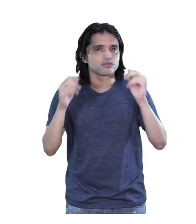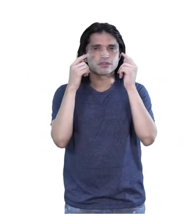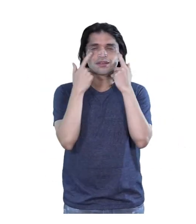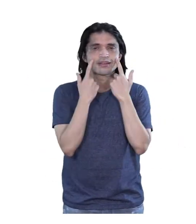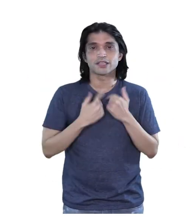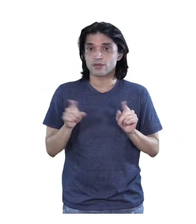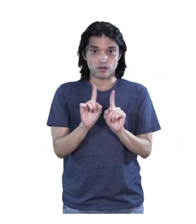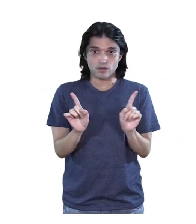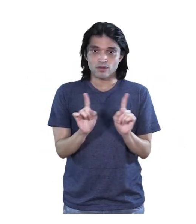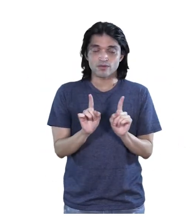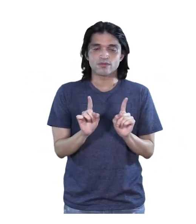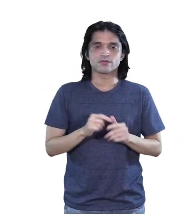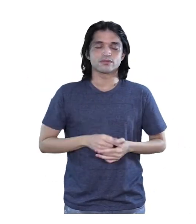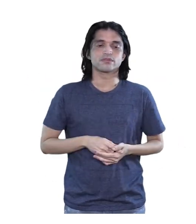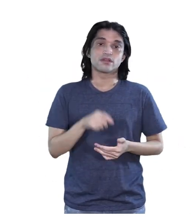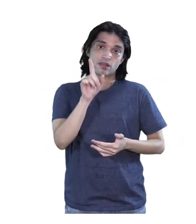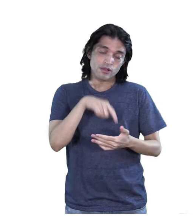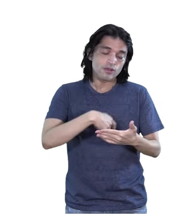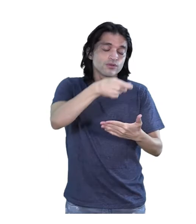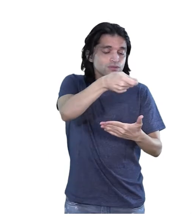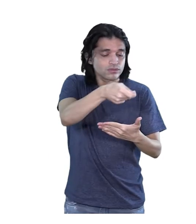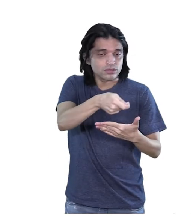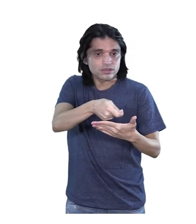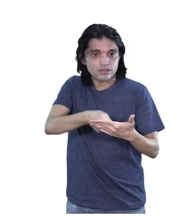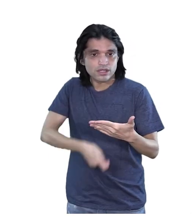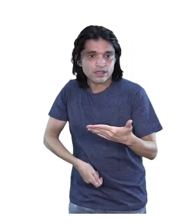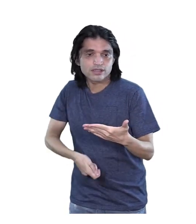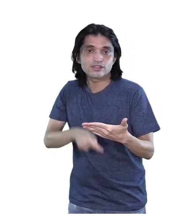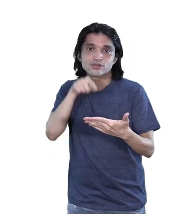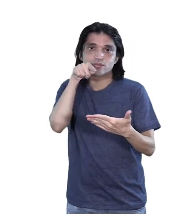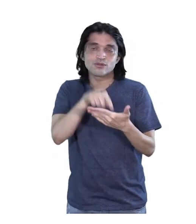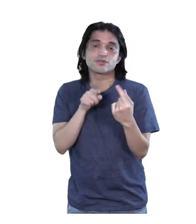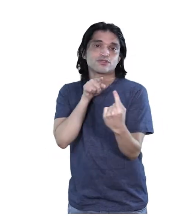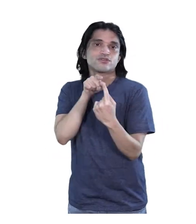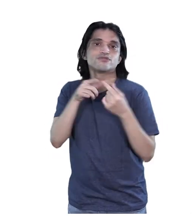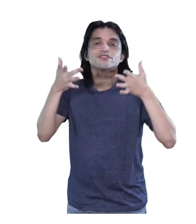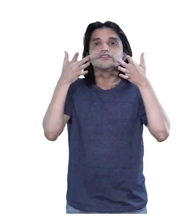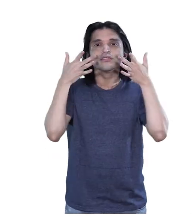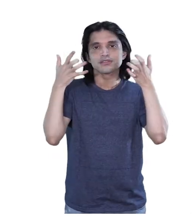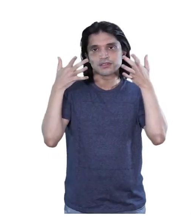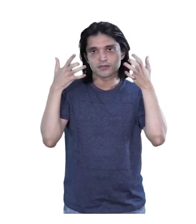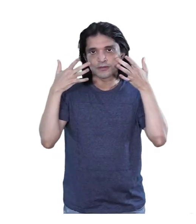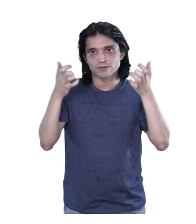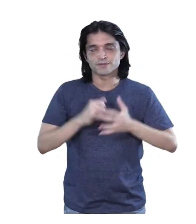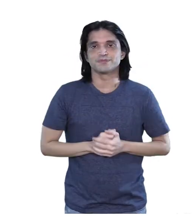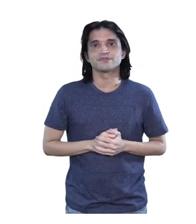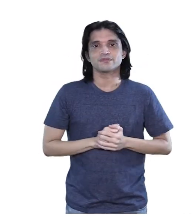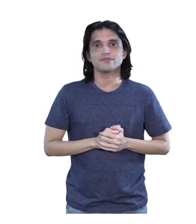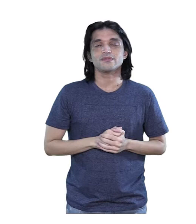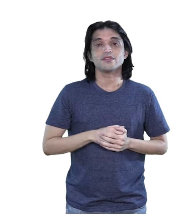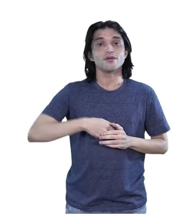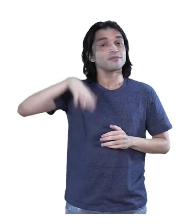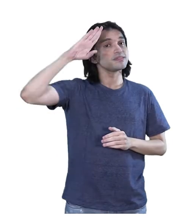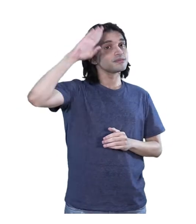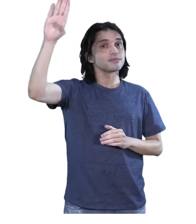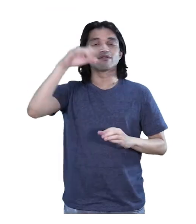lágrimas. Trata-se de um tipo de texto escrito para ser encenado. Sua principal característica é a